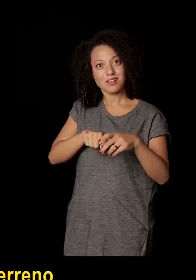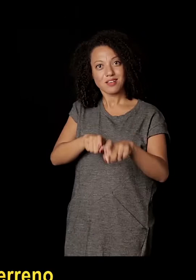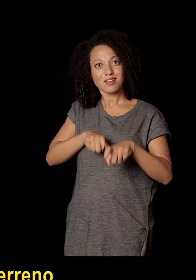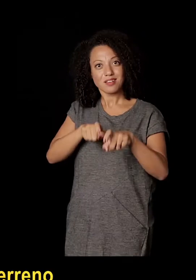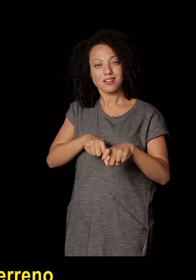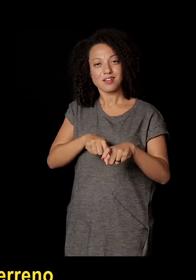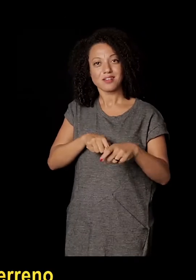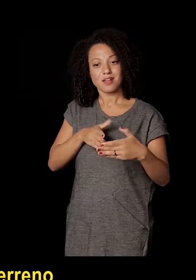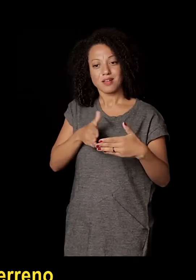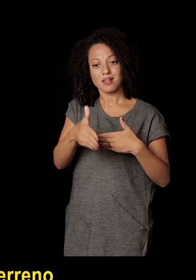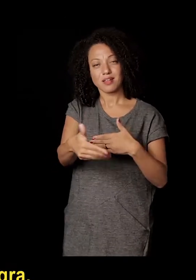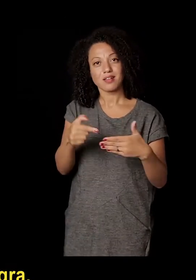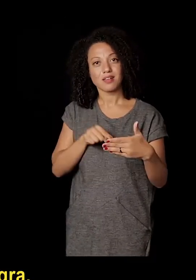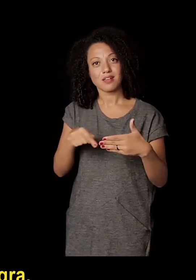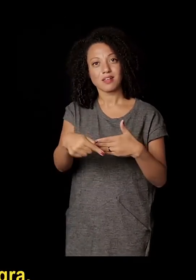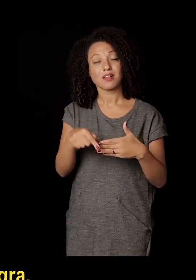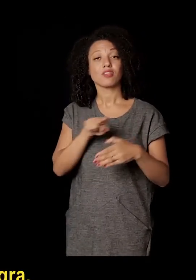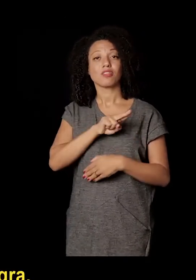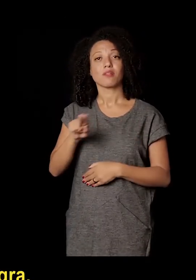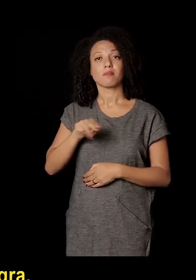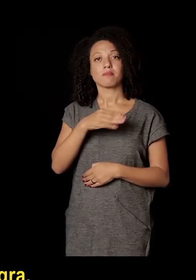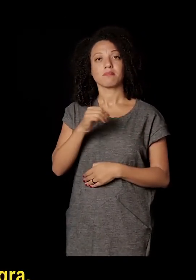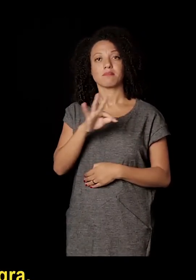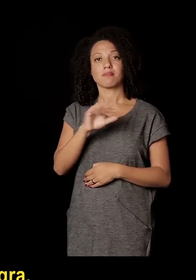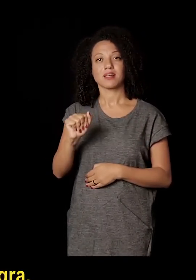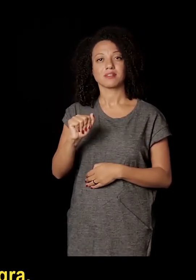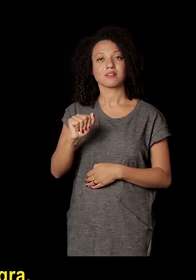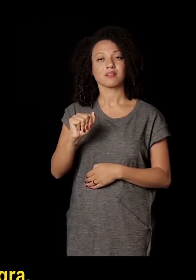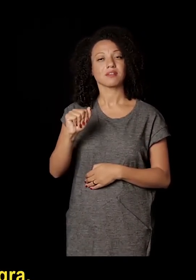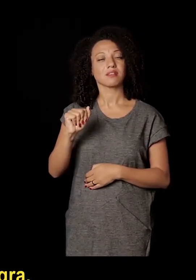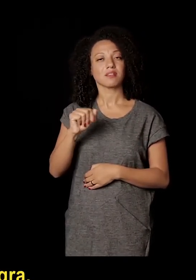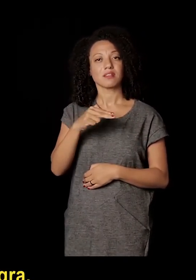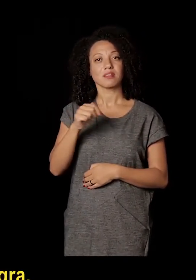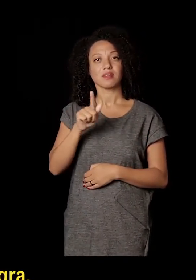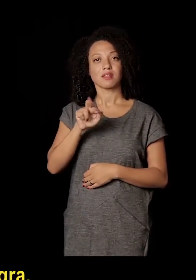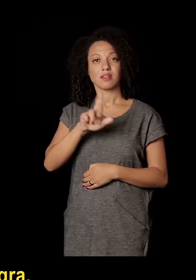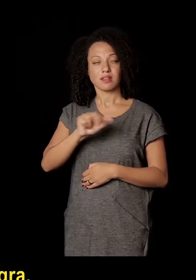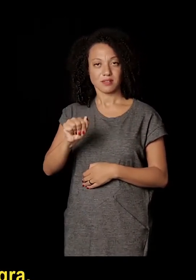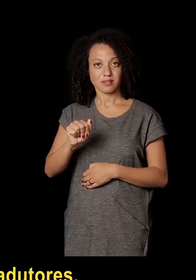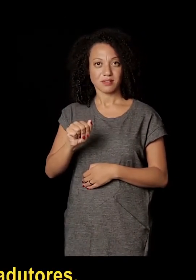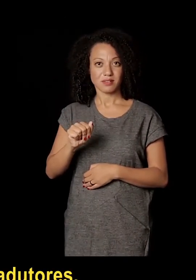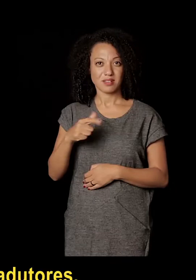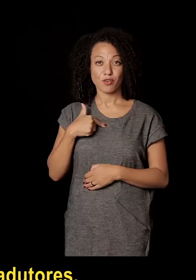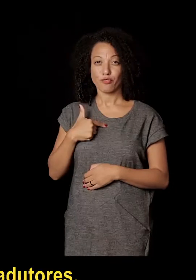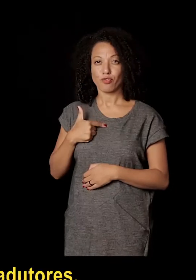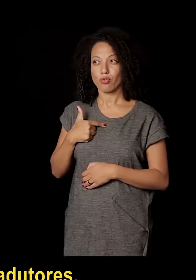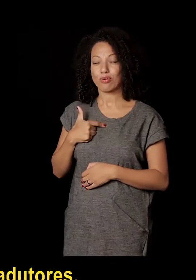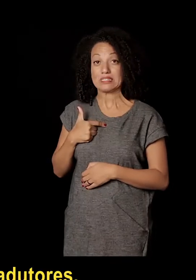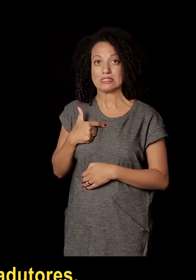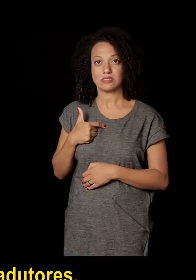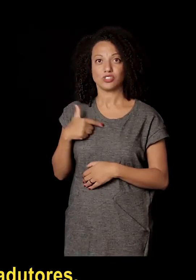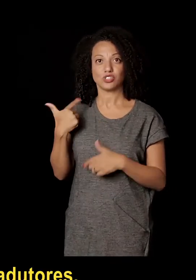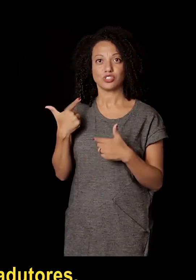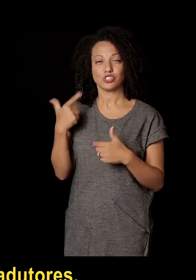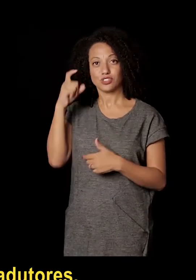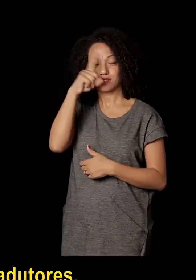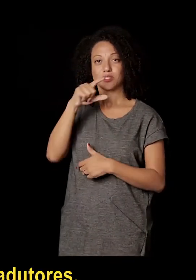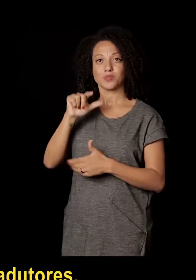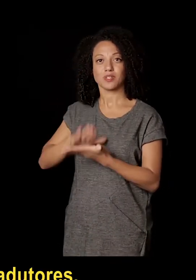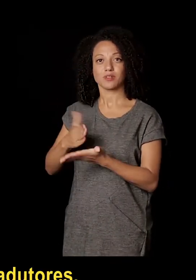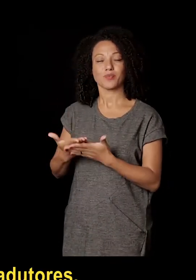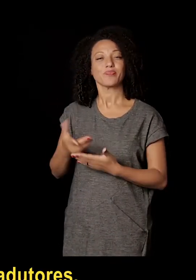em Araras. A fazenda chama Mata Negra, não porque é mata. Aí vou dar mais trabalho aos tradutores. Isso me lembra que